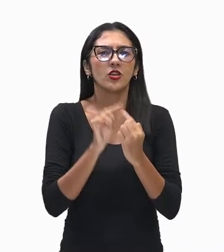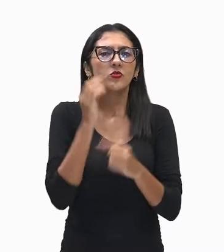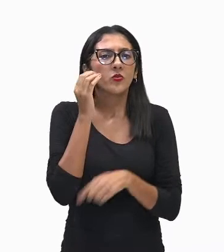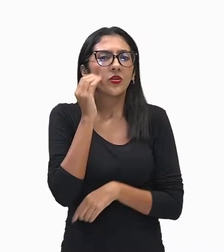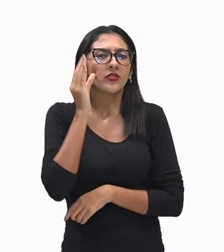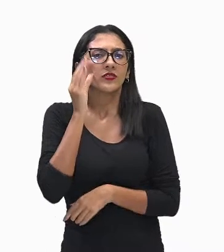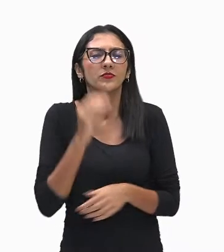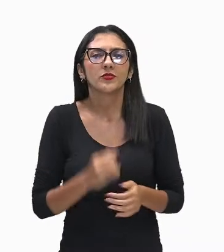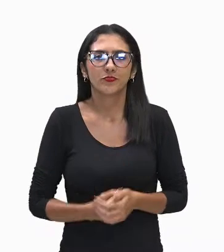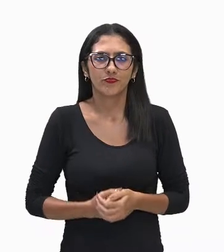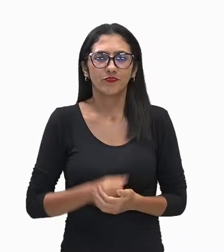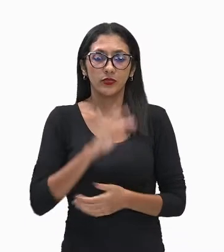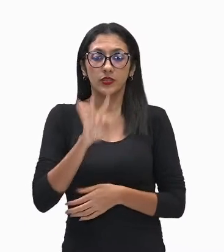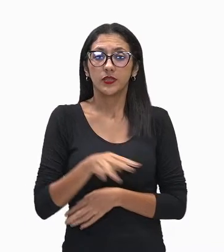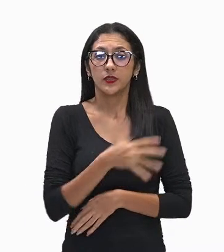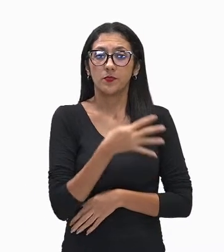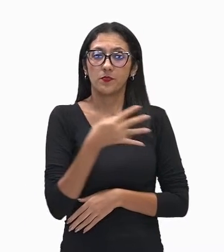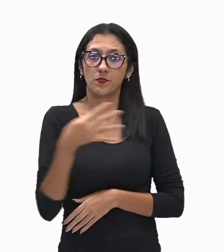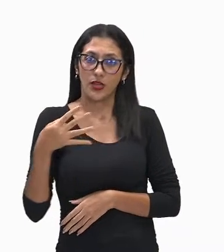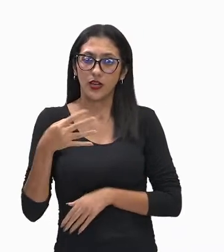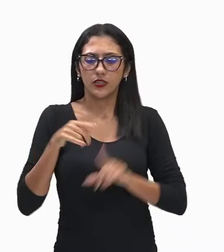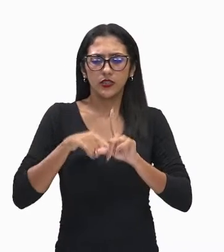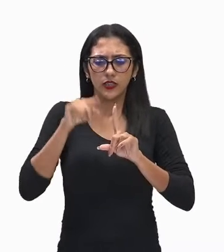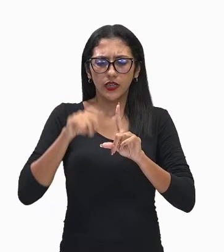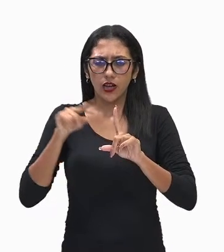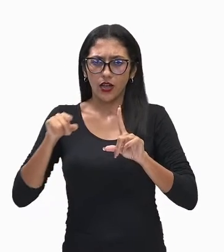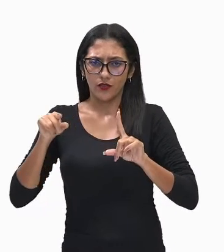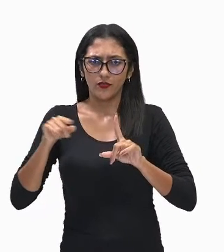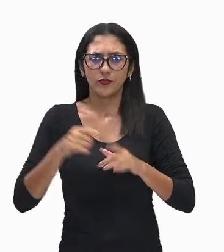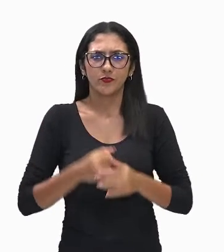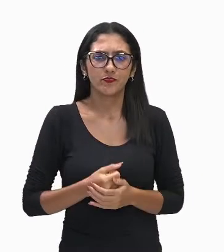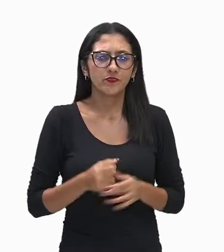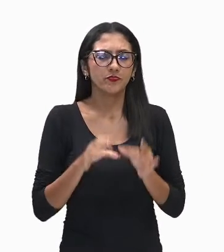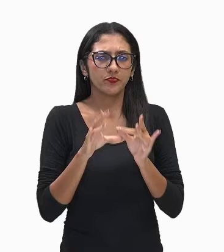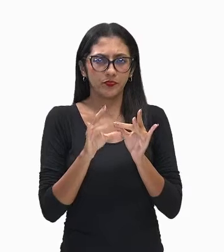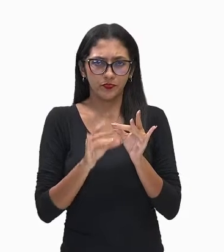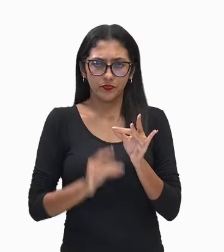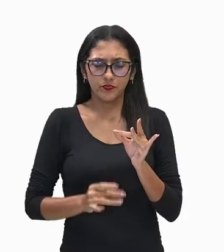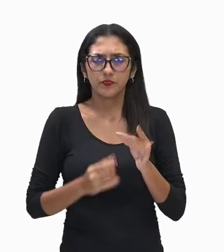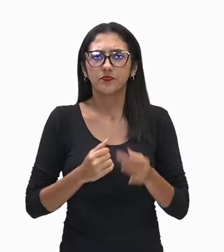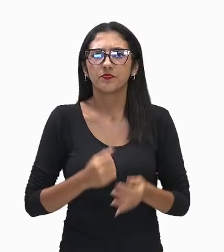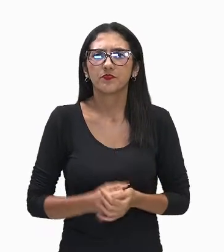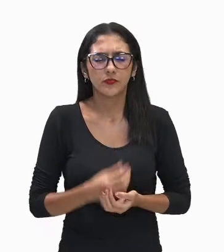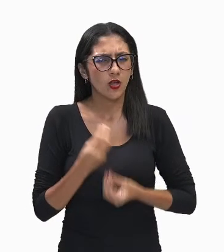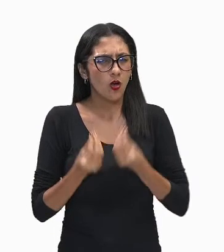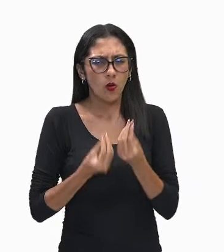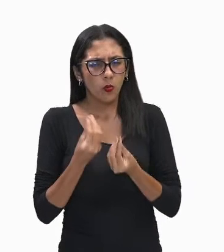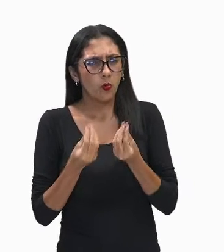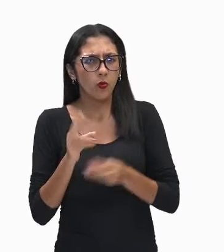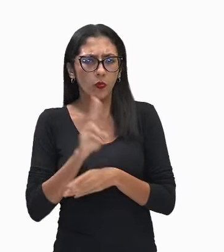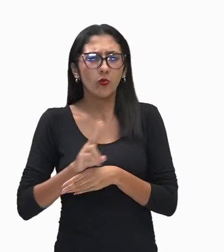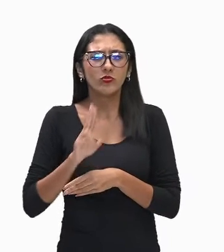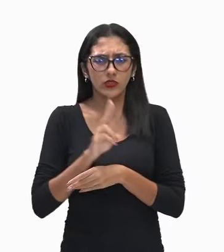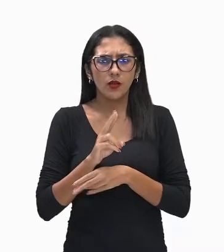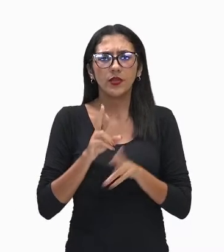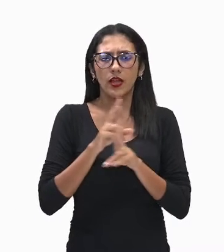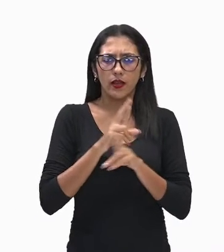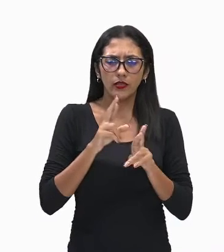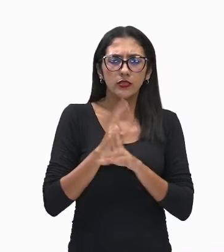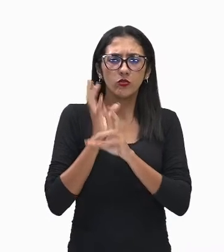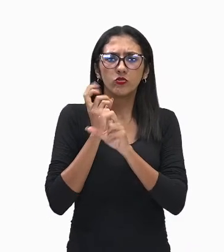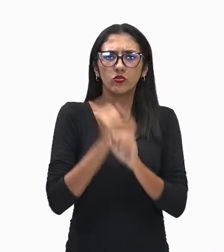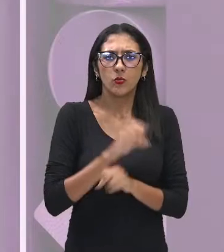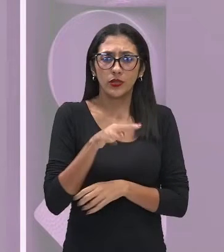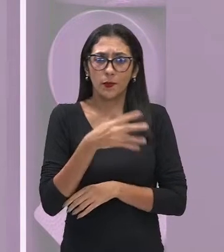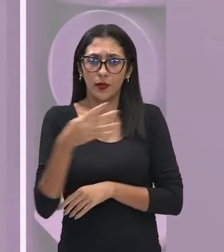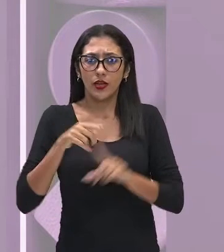conhecimento tabelas e gráficos estatísticos, detalhamento, situações e problemas que envolvem tabelas e